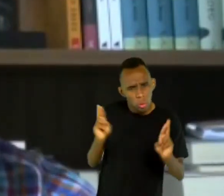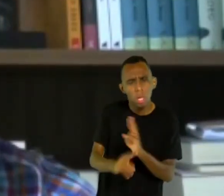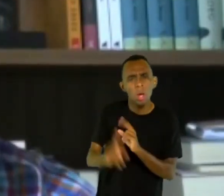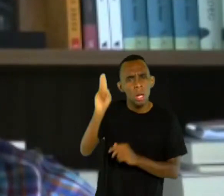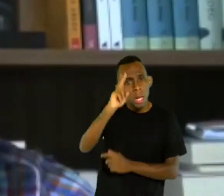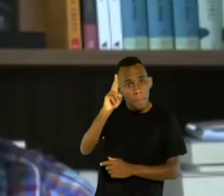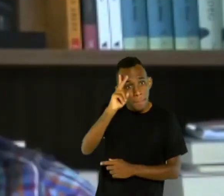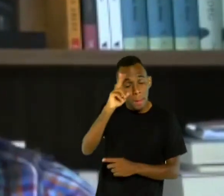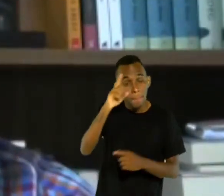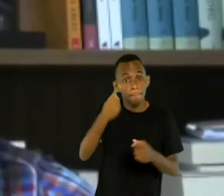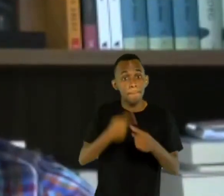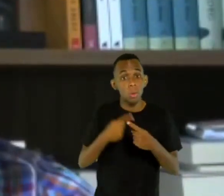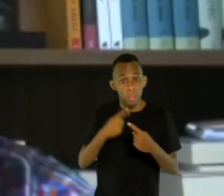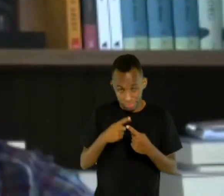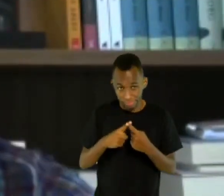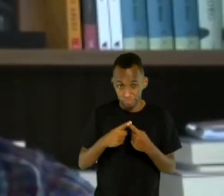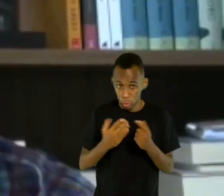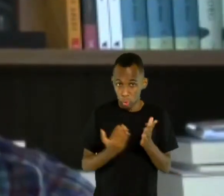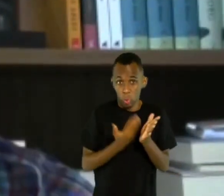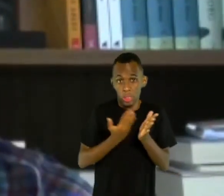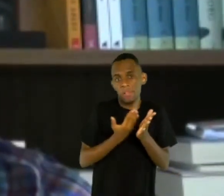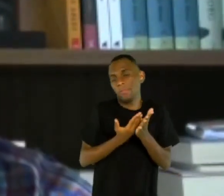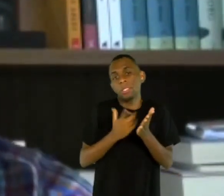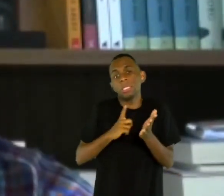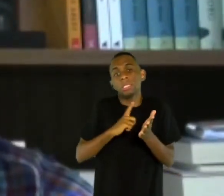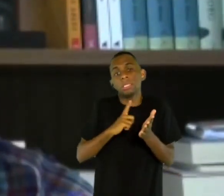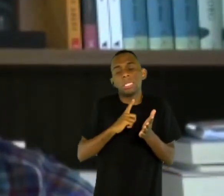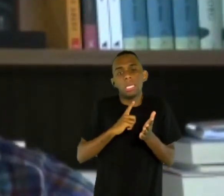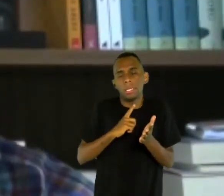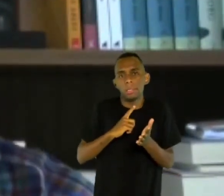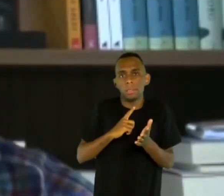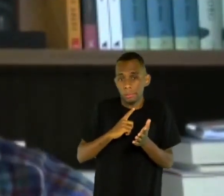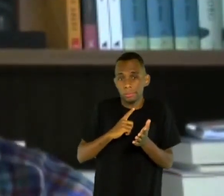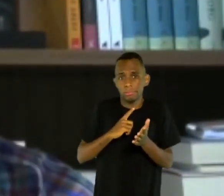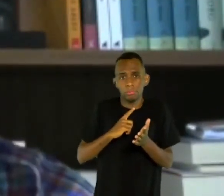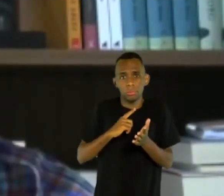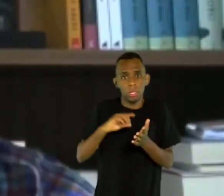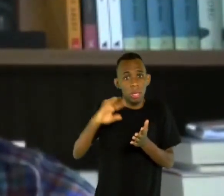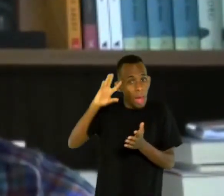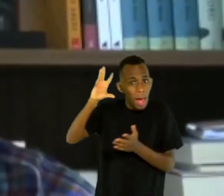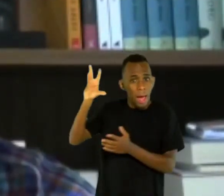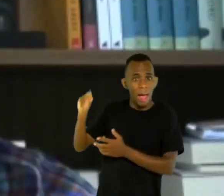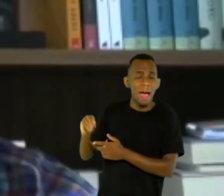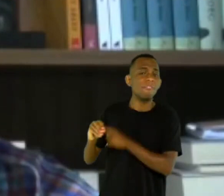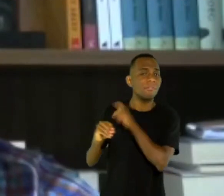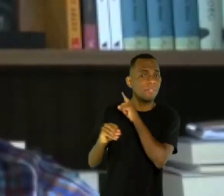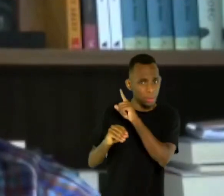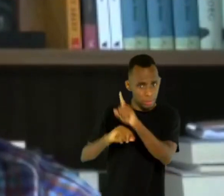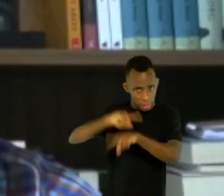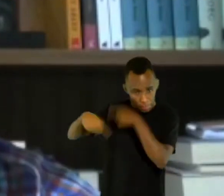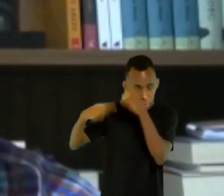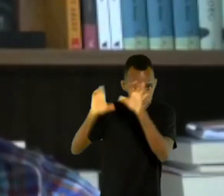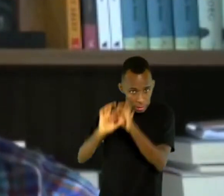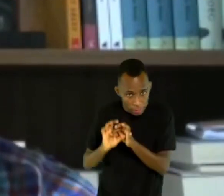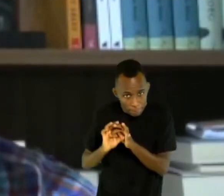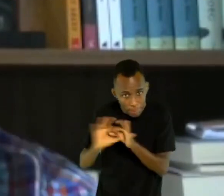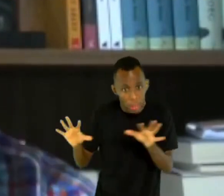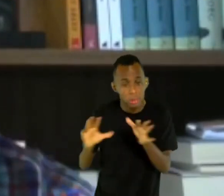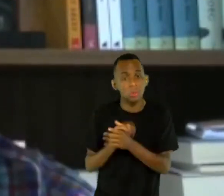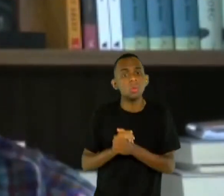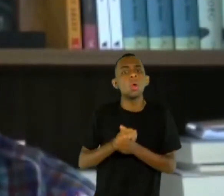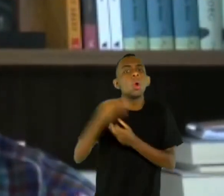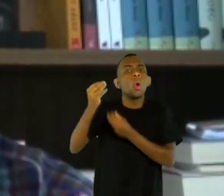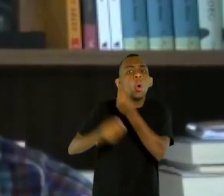ali está... A história se passa na África do Sul, a África do Sul pós-apartheid, e de como as